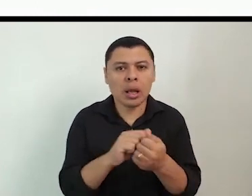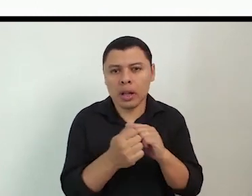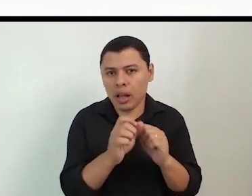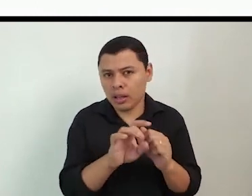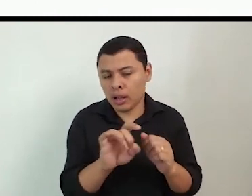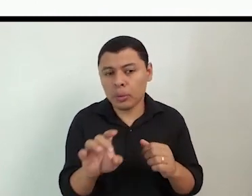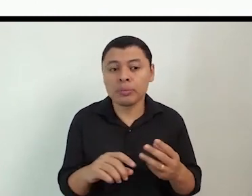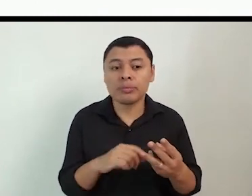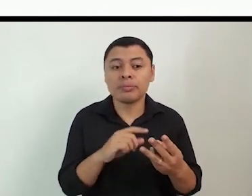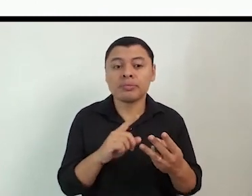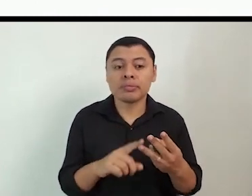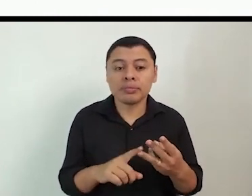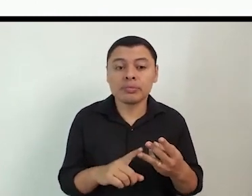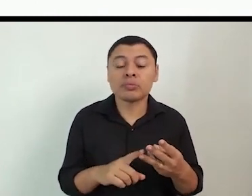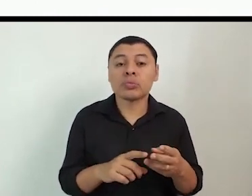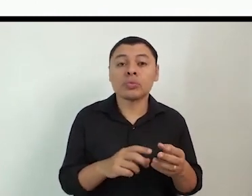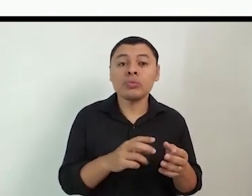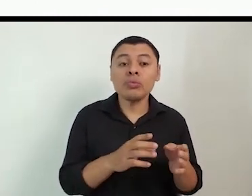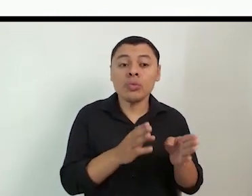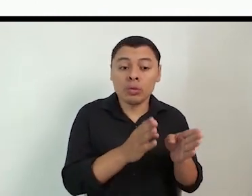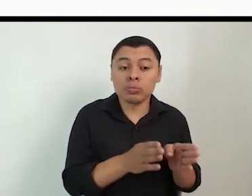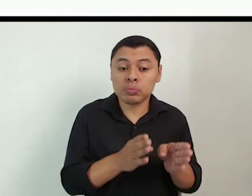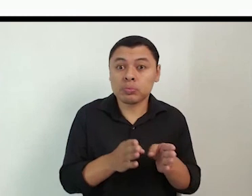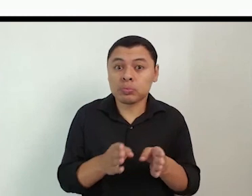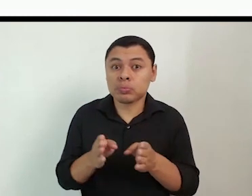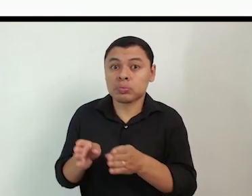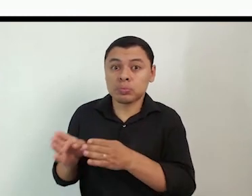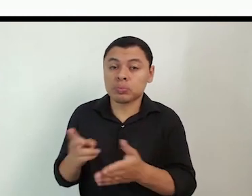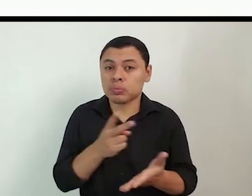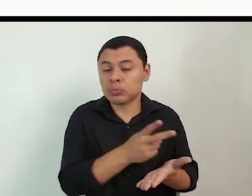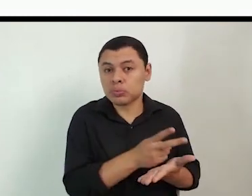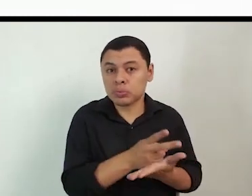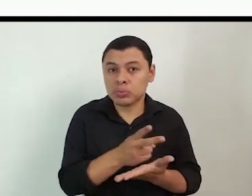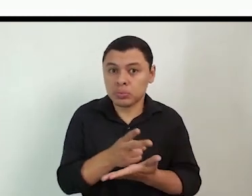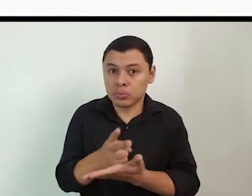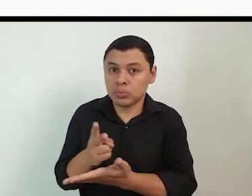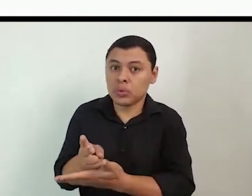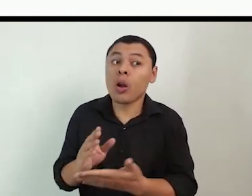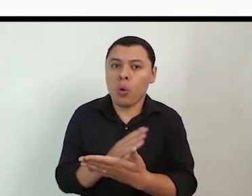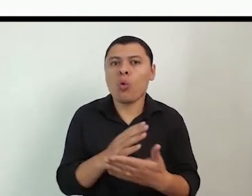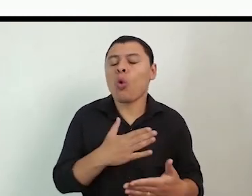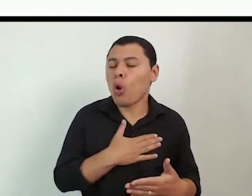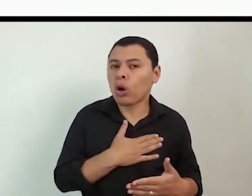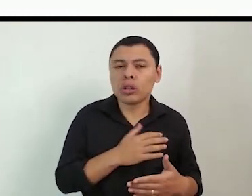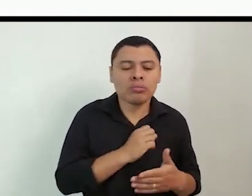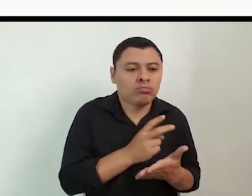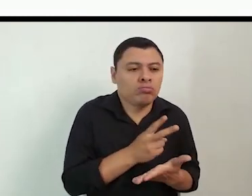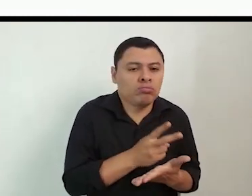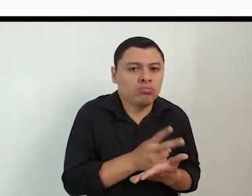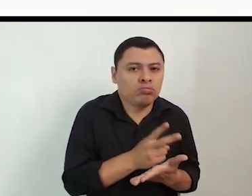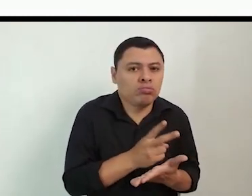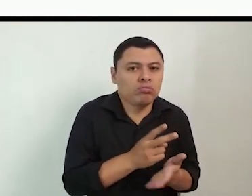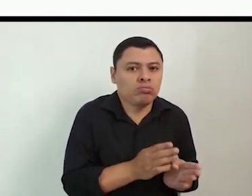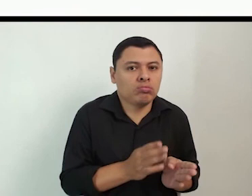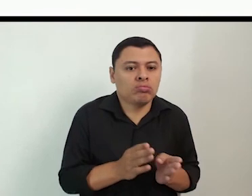eles se apegam a rotinas, mas nem todos, claro, então a gente precisa ver que cada caso é um caso, e uma comunicação